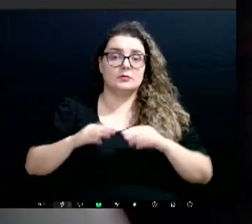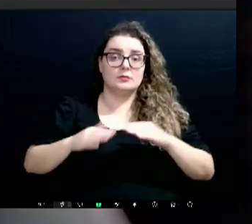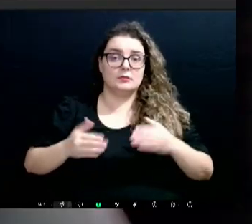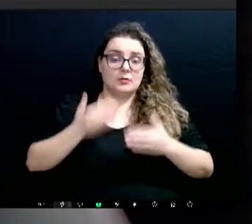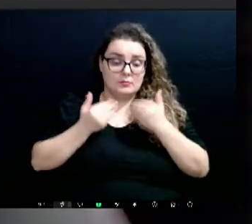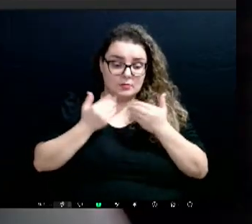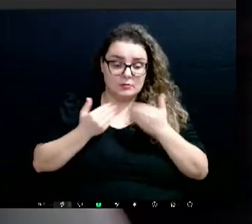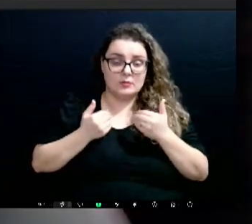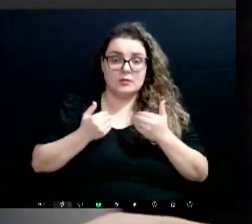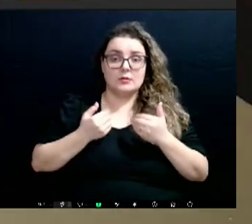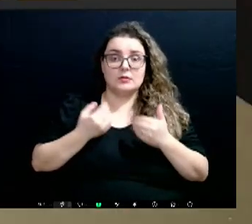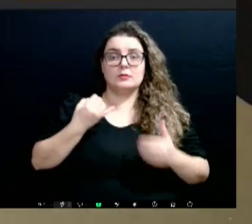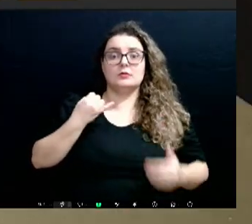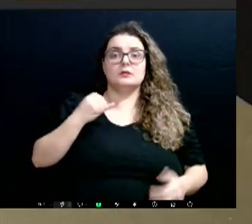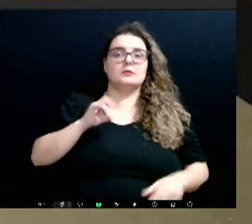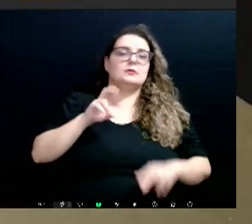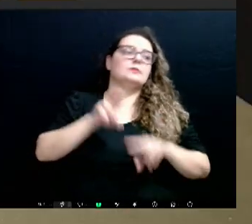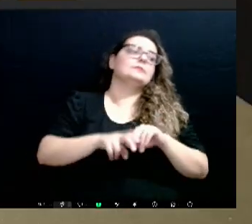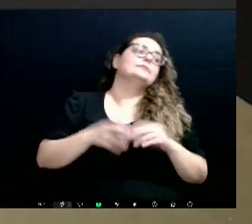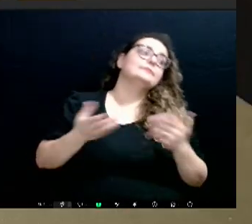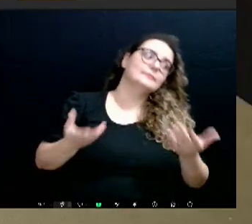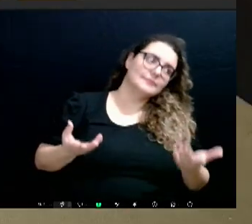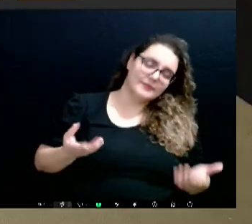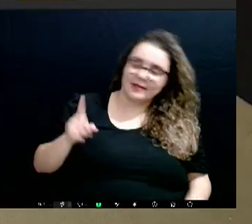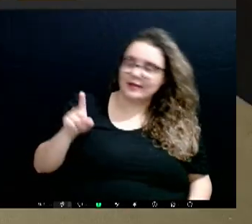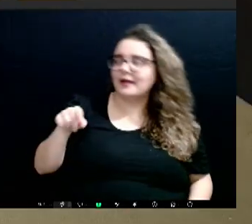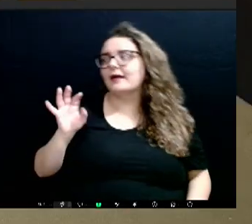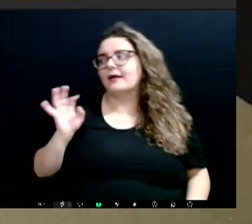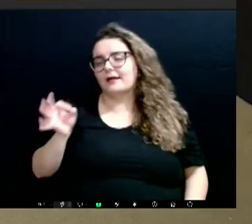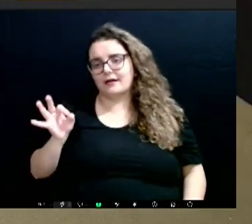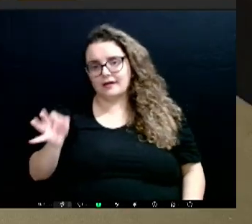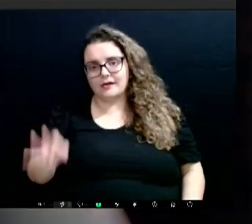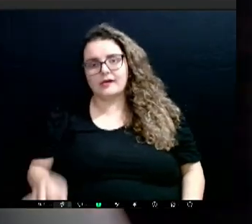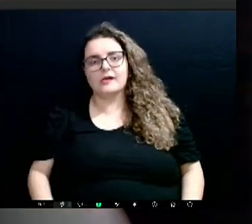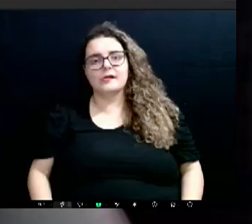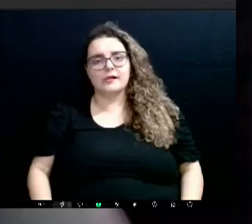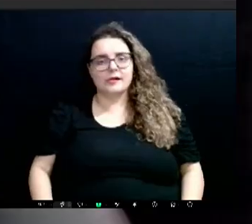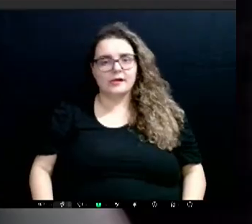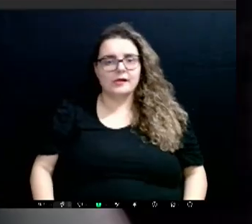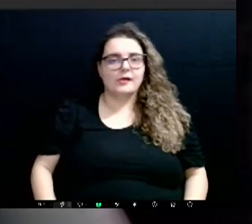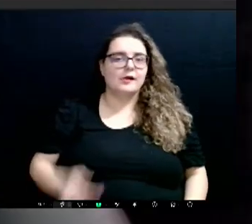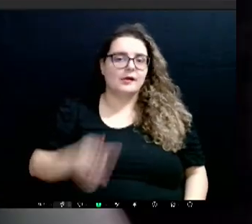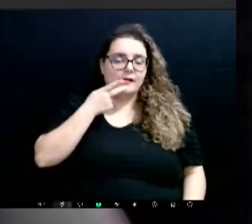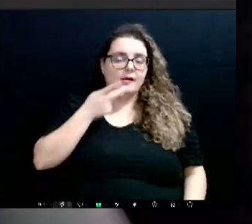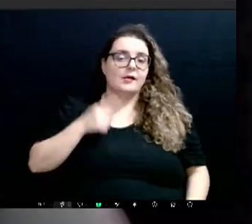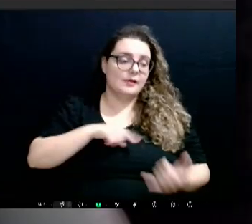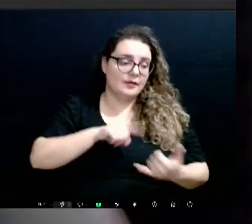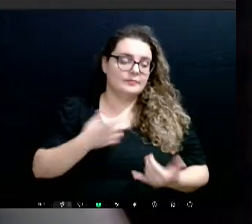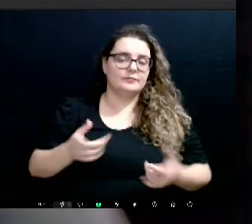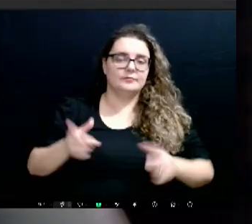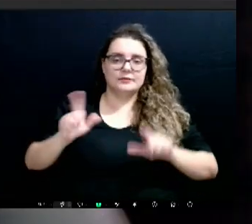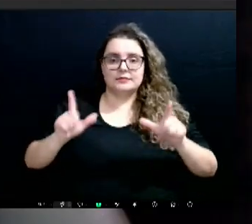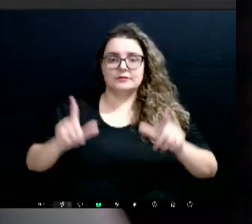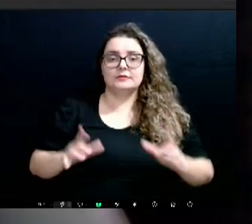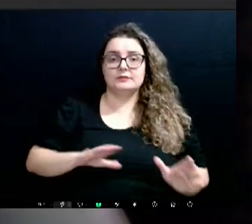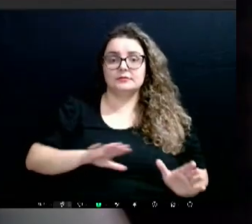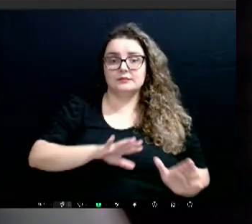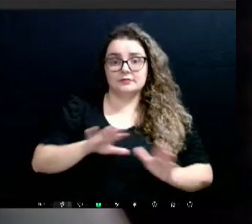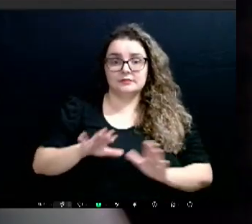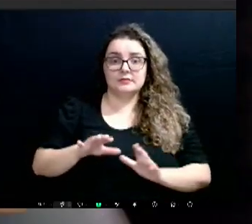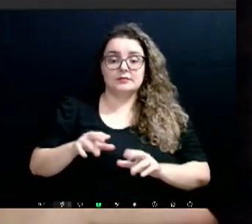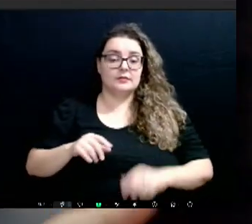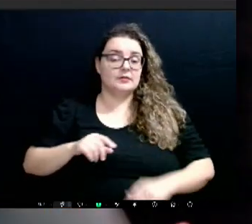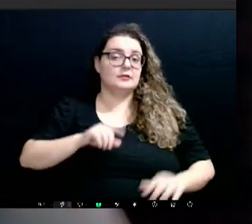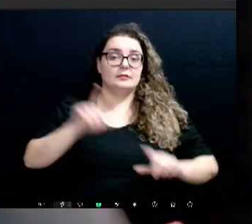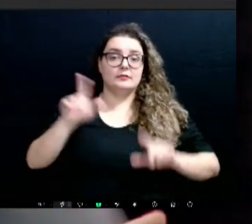se senta na mesa, né? Exatamente. Porque a gente está falando do celular, mas tem a tela TV. Então, ela sai do celular e vai para a TV. Quem tem a